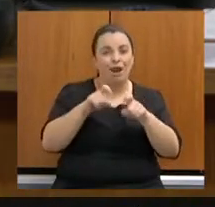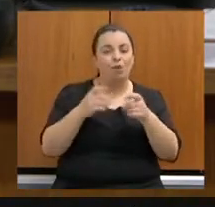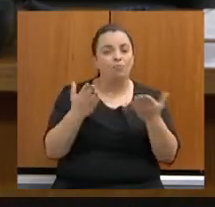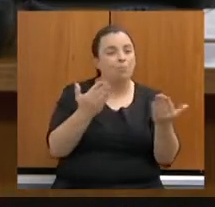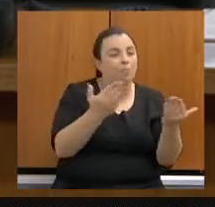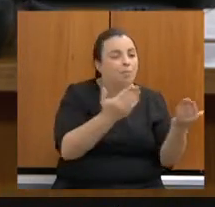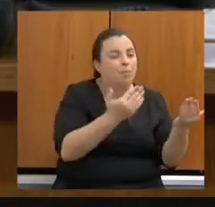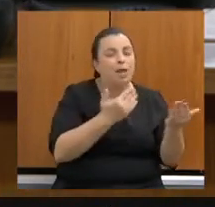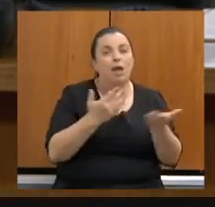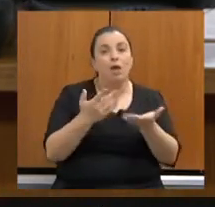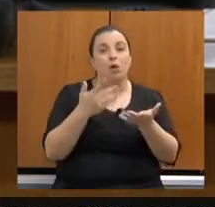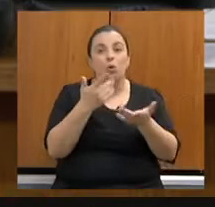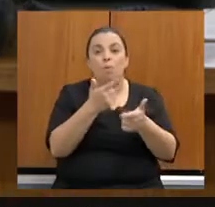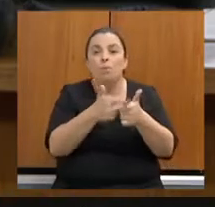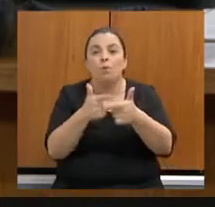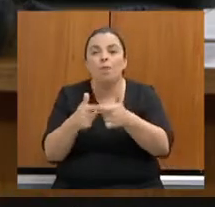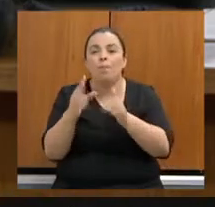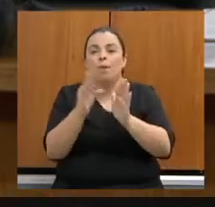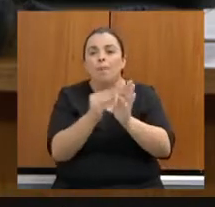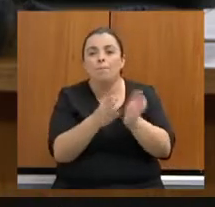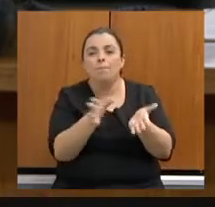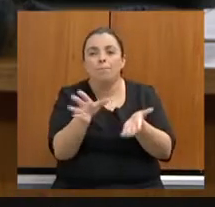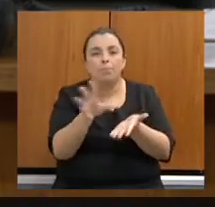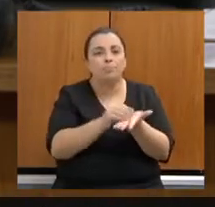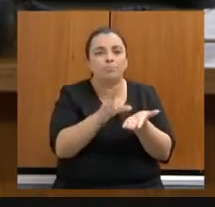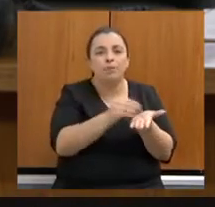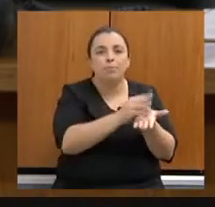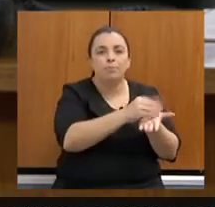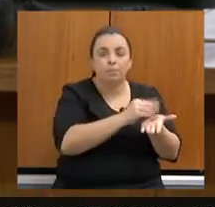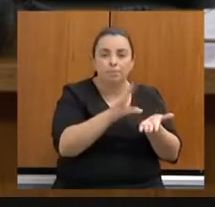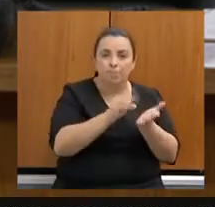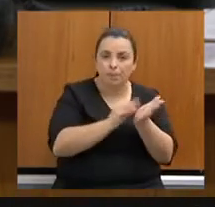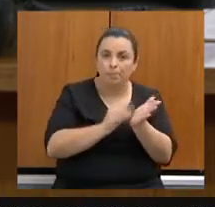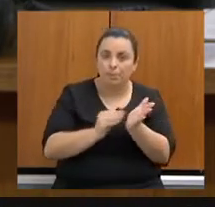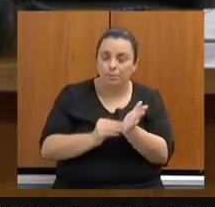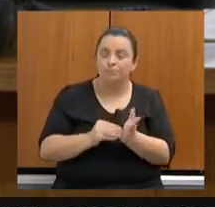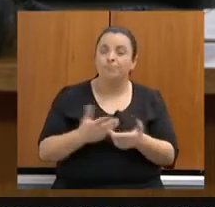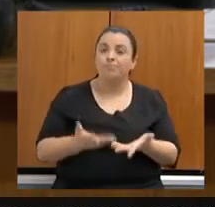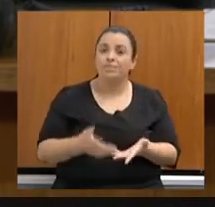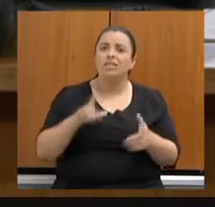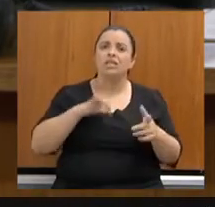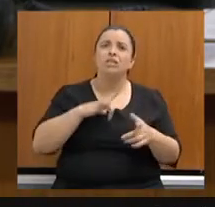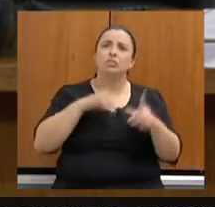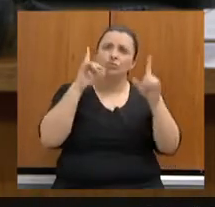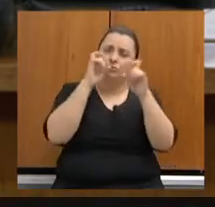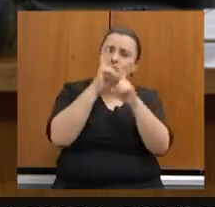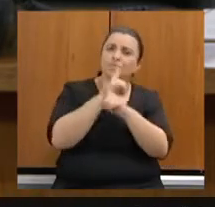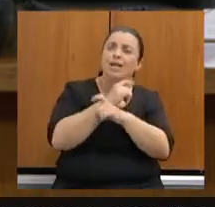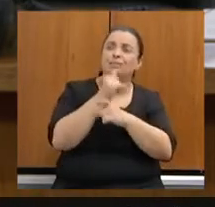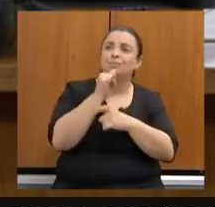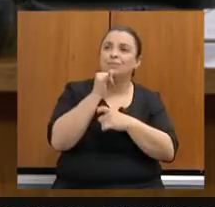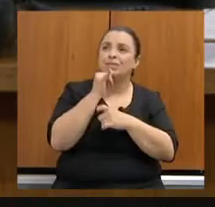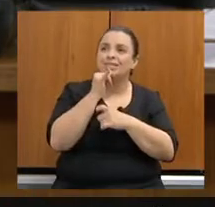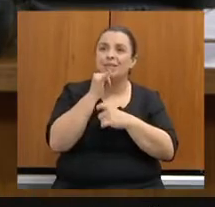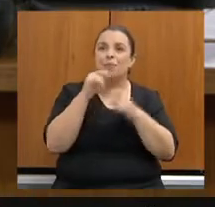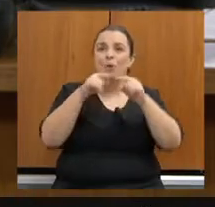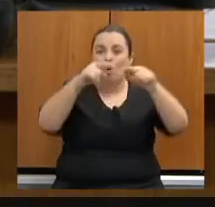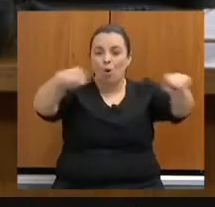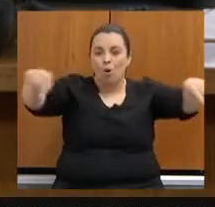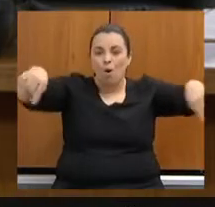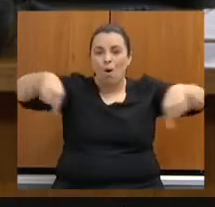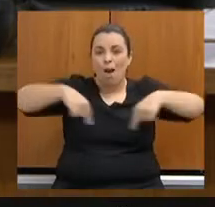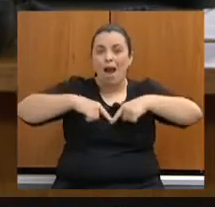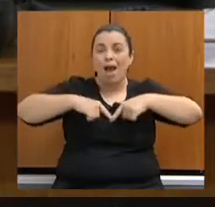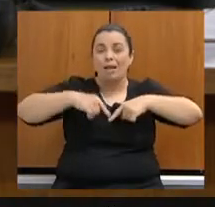atenção de Deputado Gustavo é a dificuldade que produtores é com áreas produtivas acima de 1.000 hectares no nosso